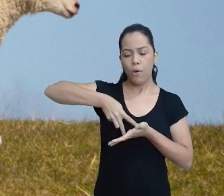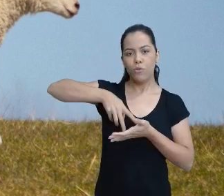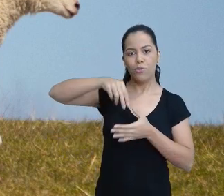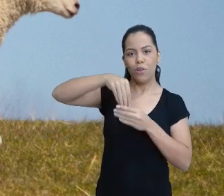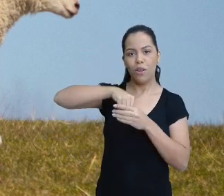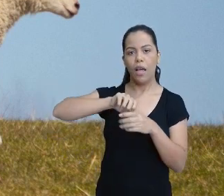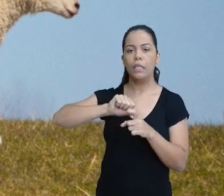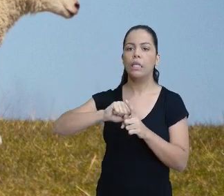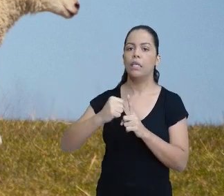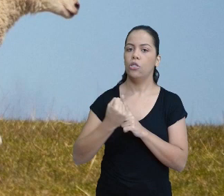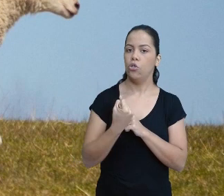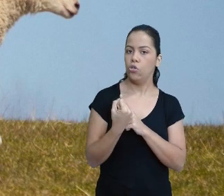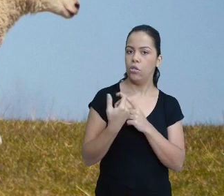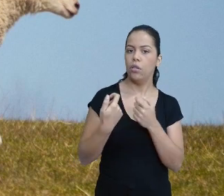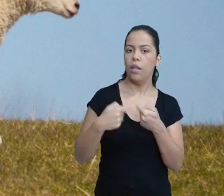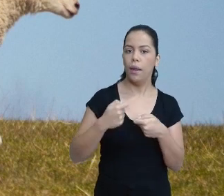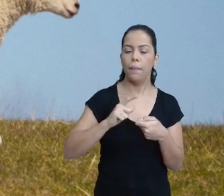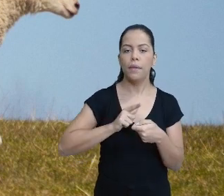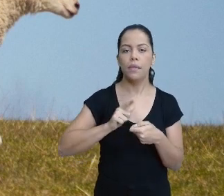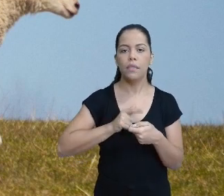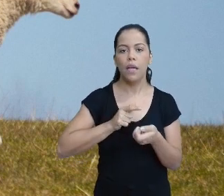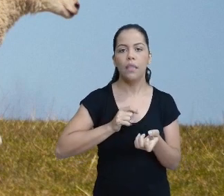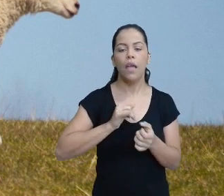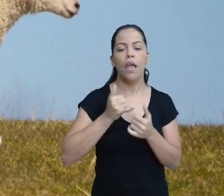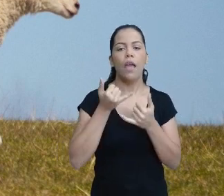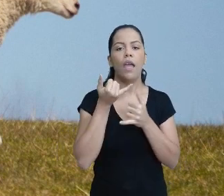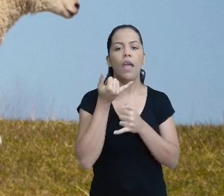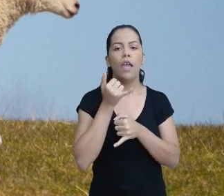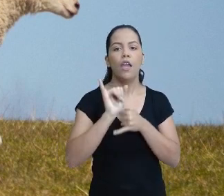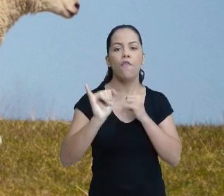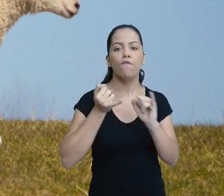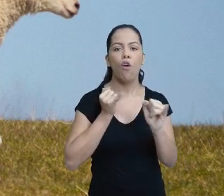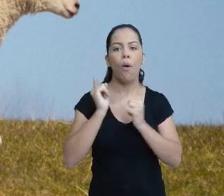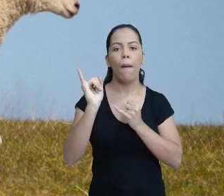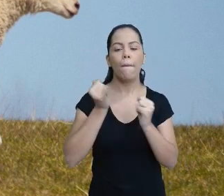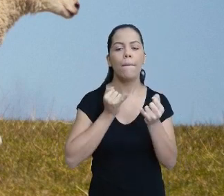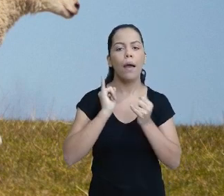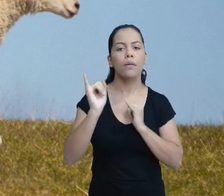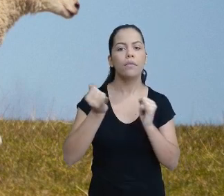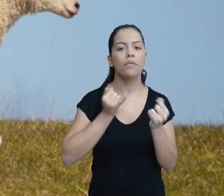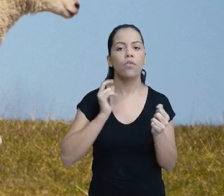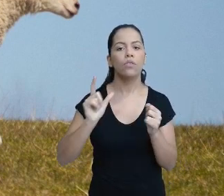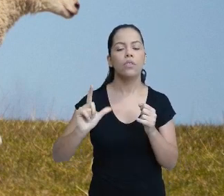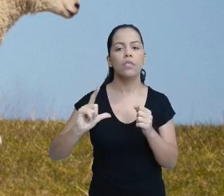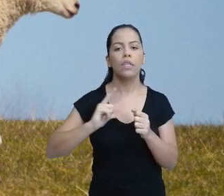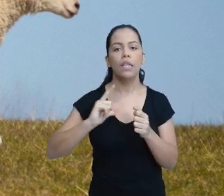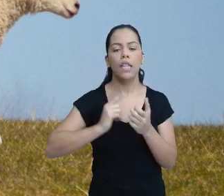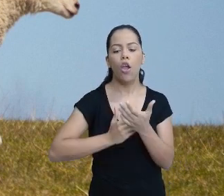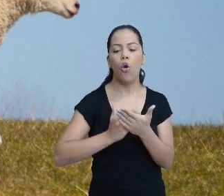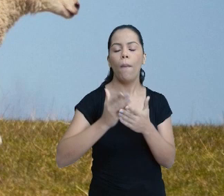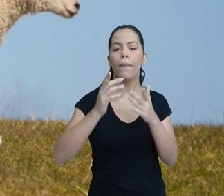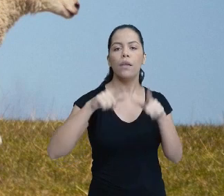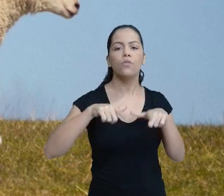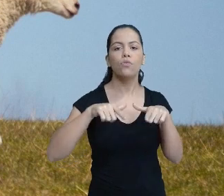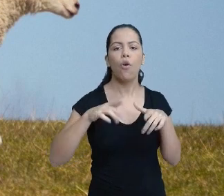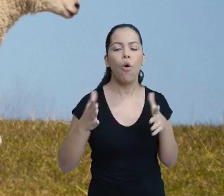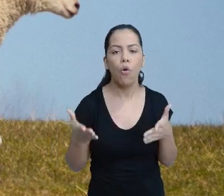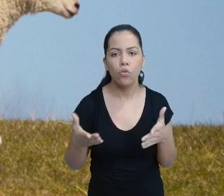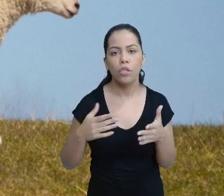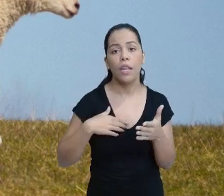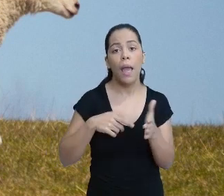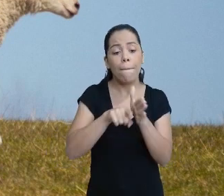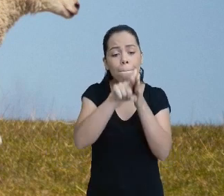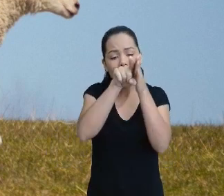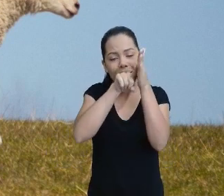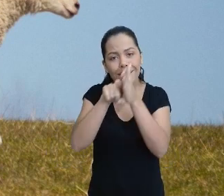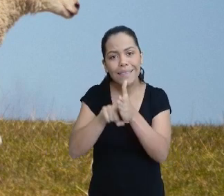partindo de um conjunto de informações que derivam da pesquisa, certo? Então, a gente parte de uma pesquisa